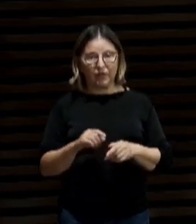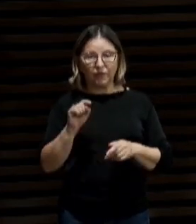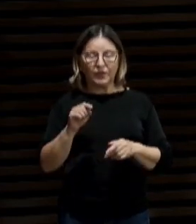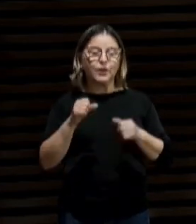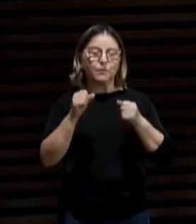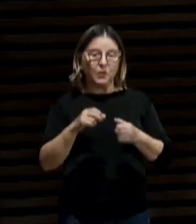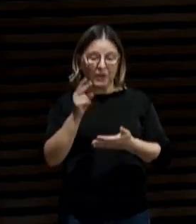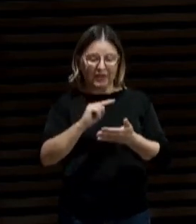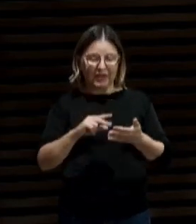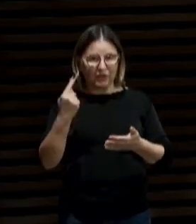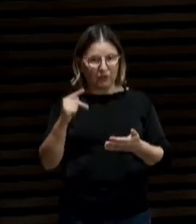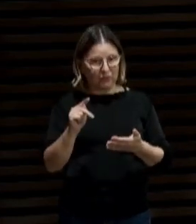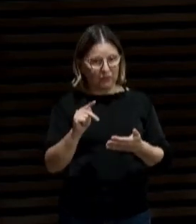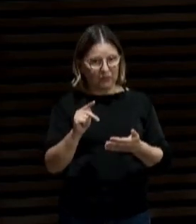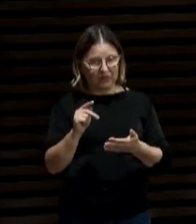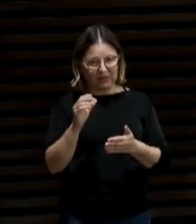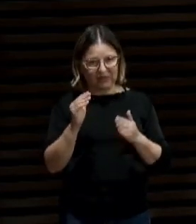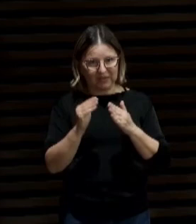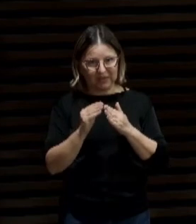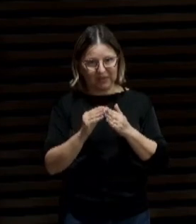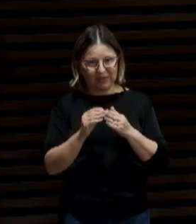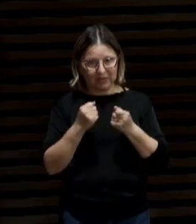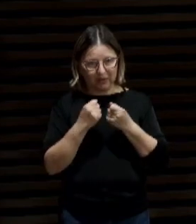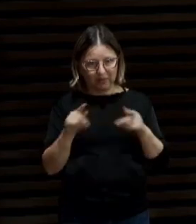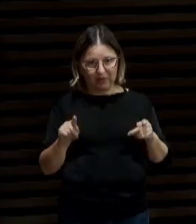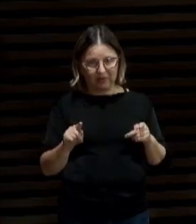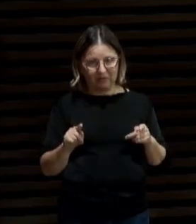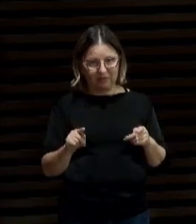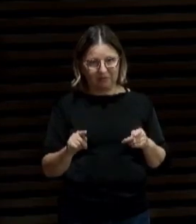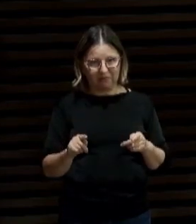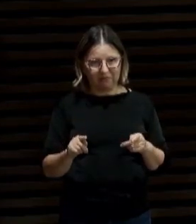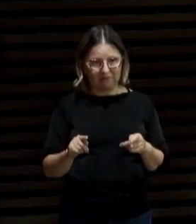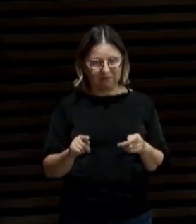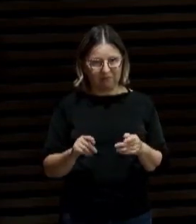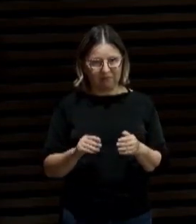Apocalipse 20, versículo 11 em diante. É um trono onde os mortos,